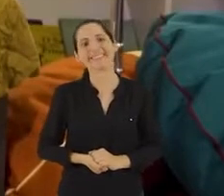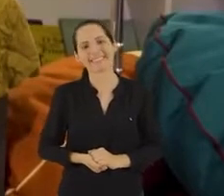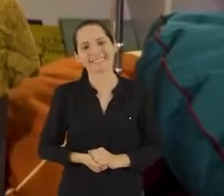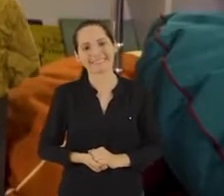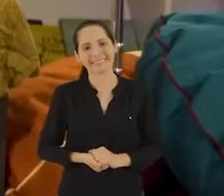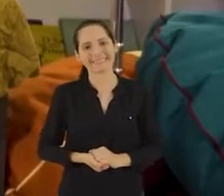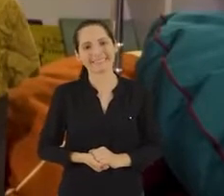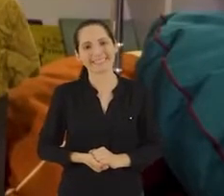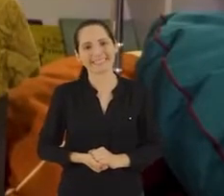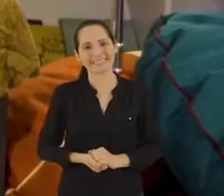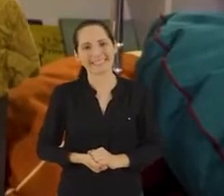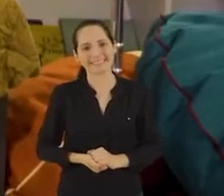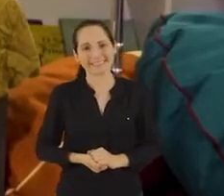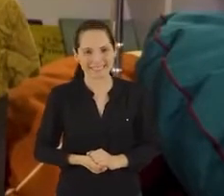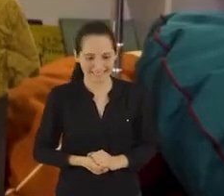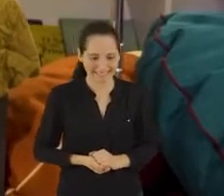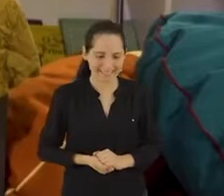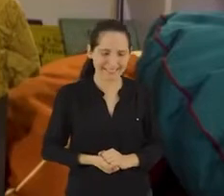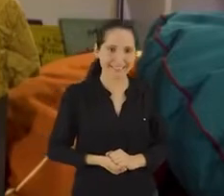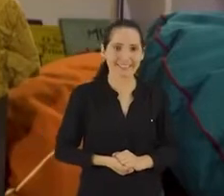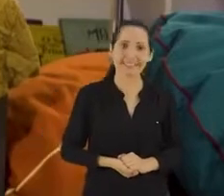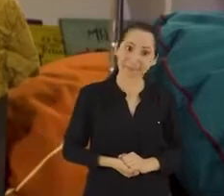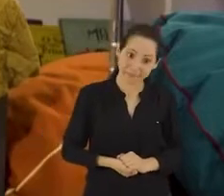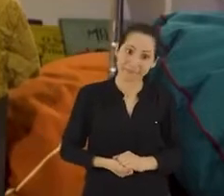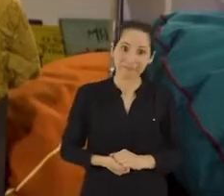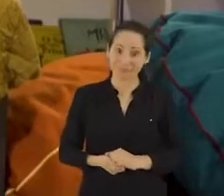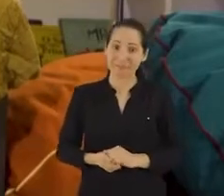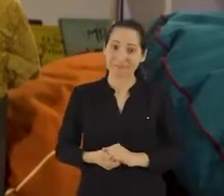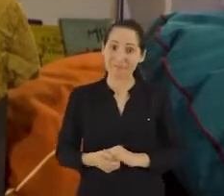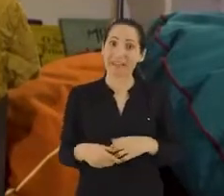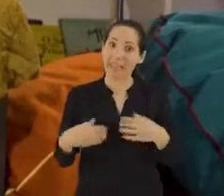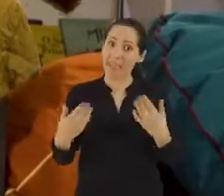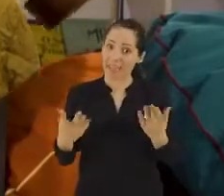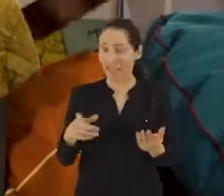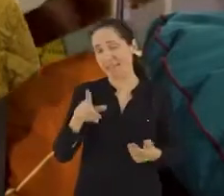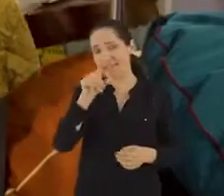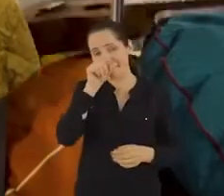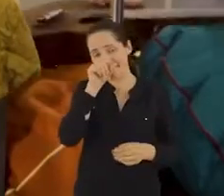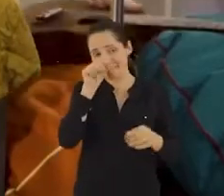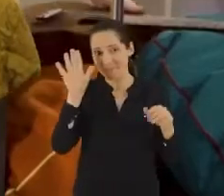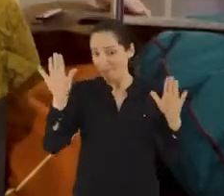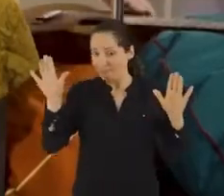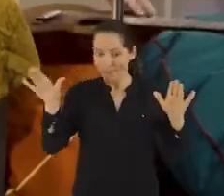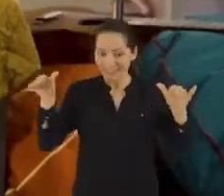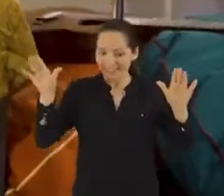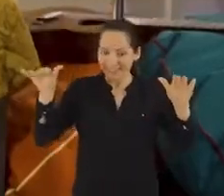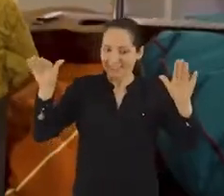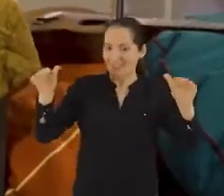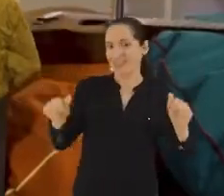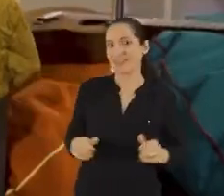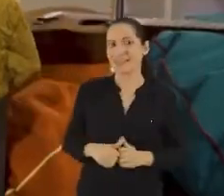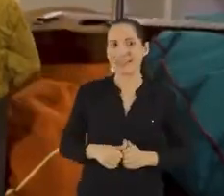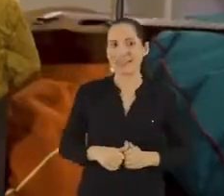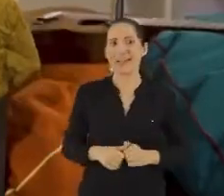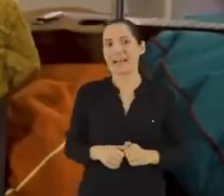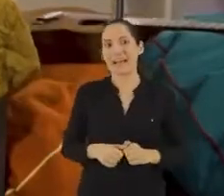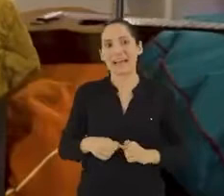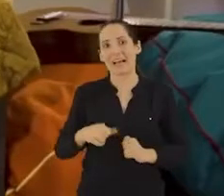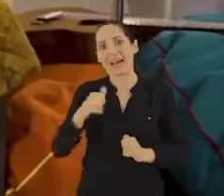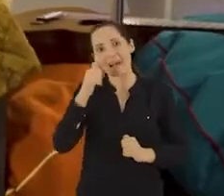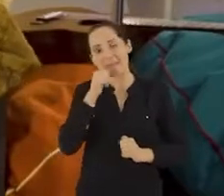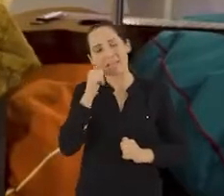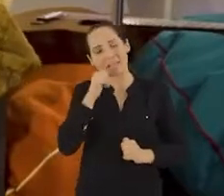É, com tanto passarinho, A menina não se